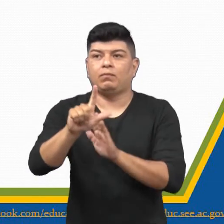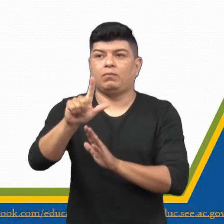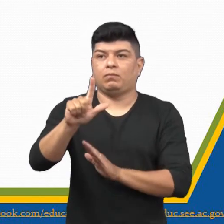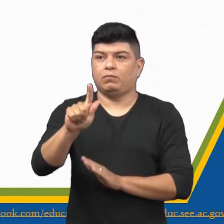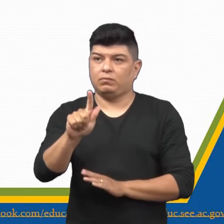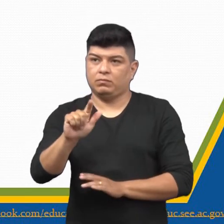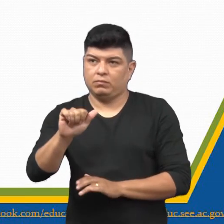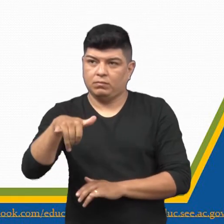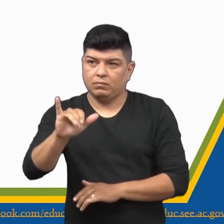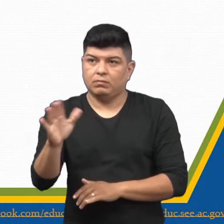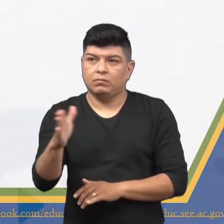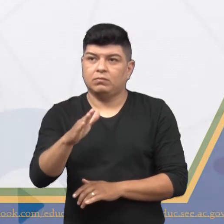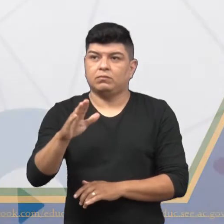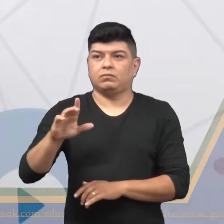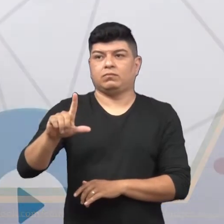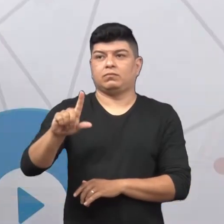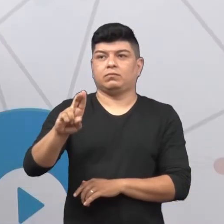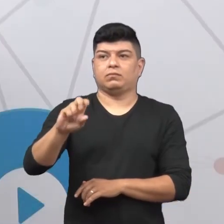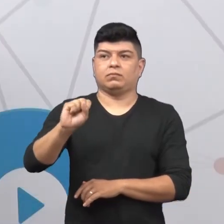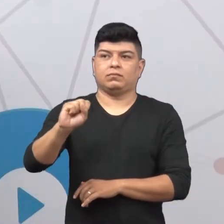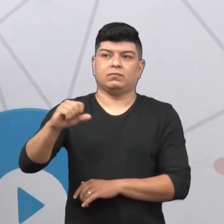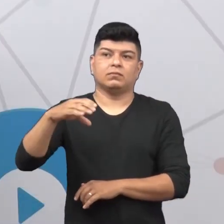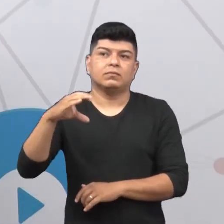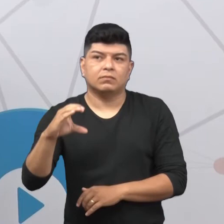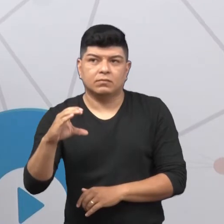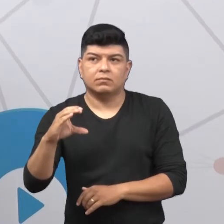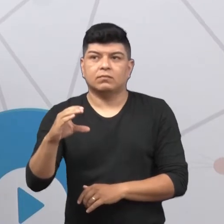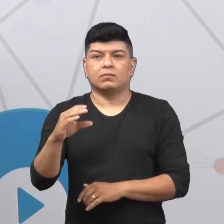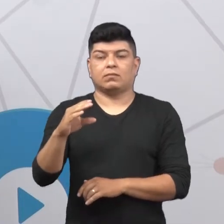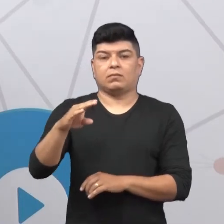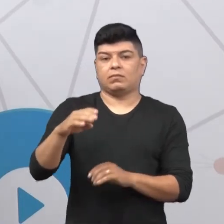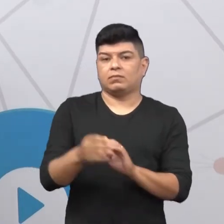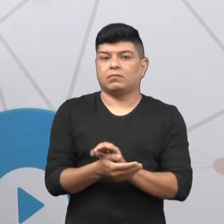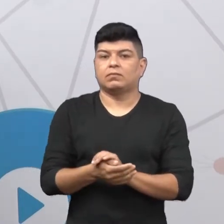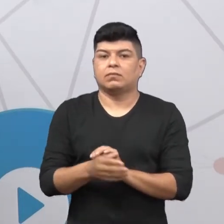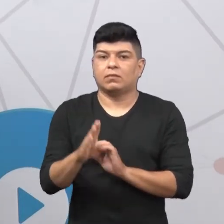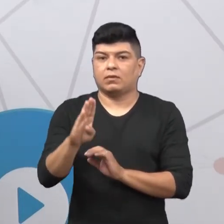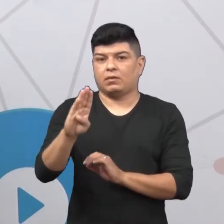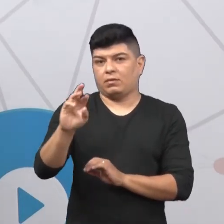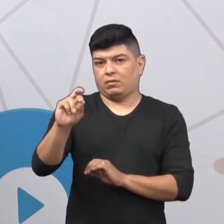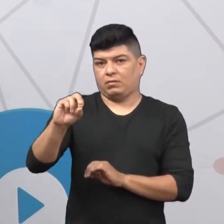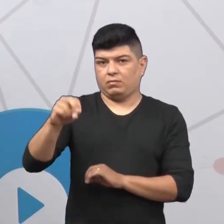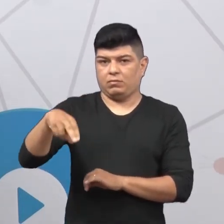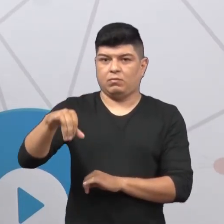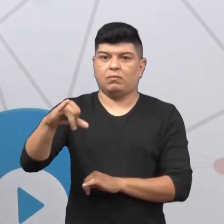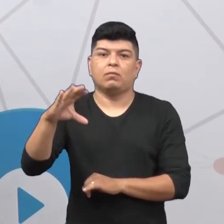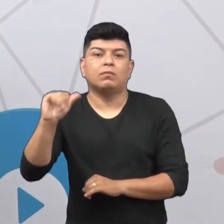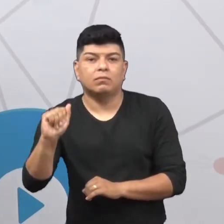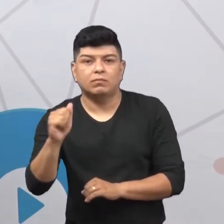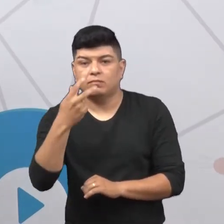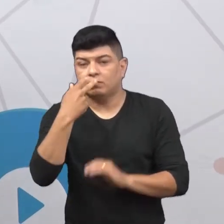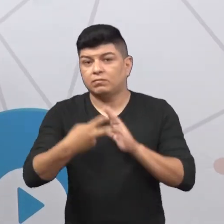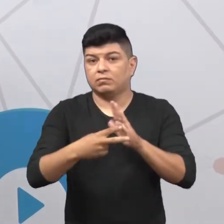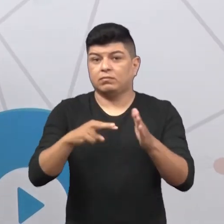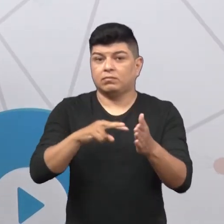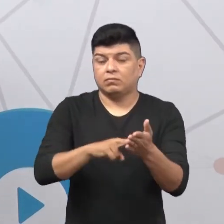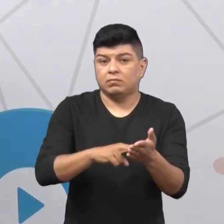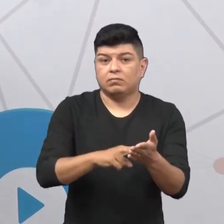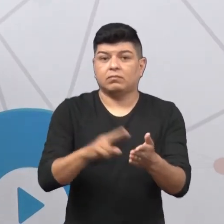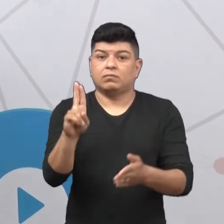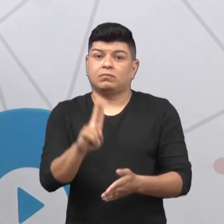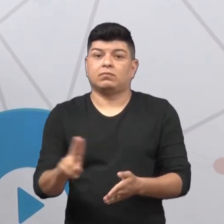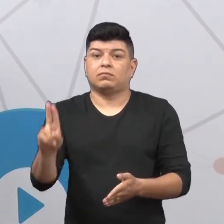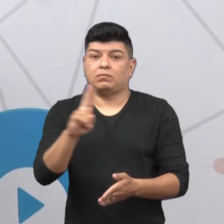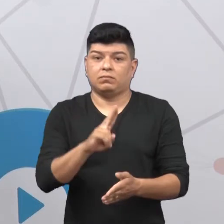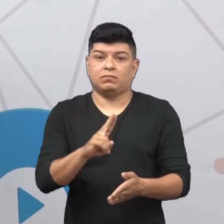Isobárica. Iso quer dizer constante, bárica se refere a barômetro. O barômetro é o nosso aparelho utilizado para